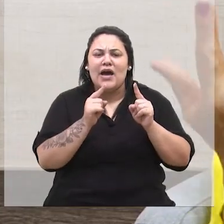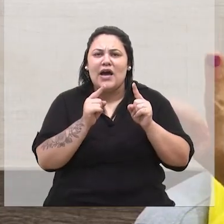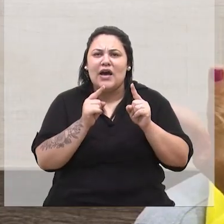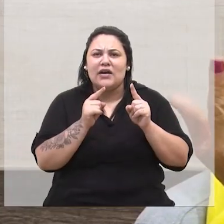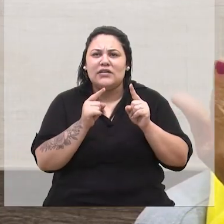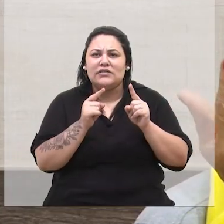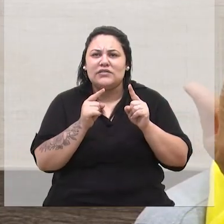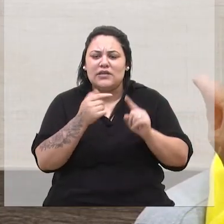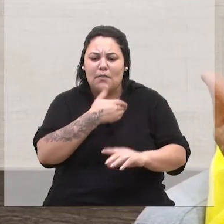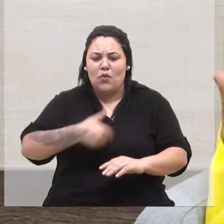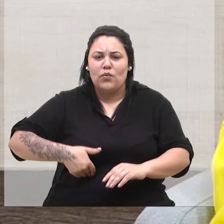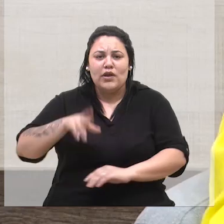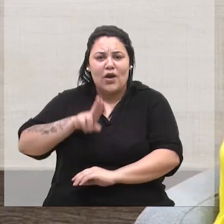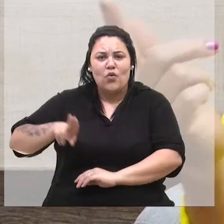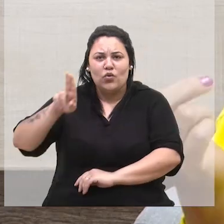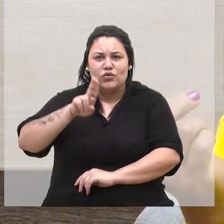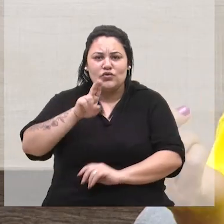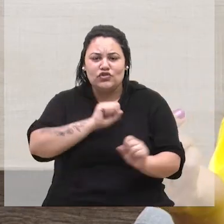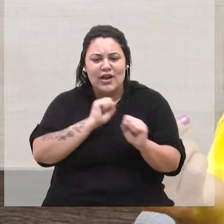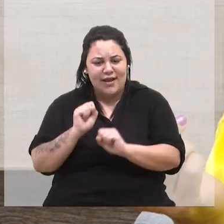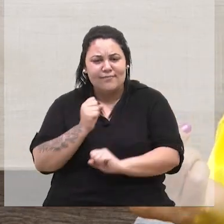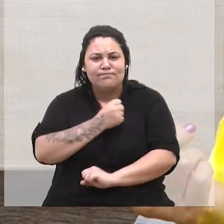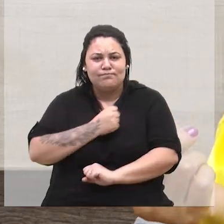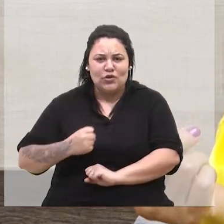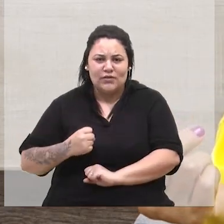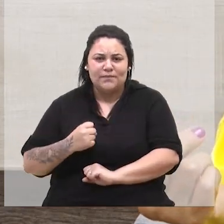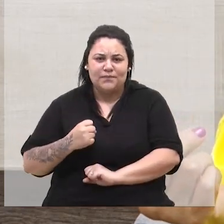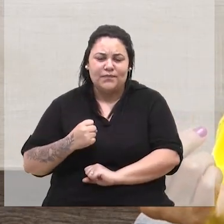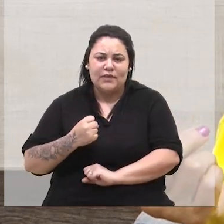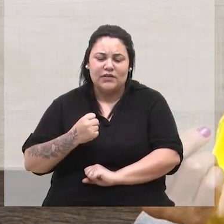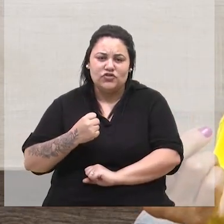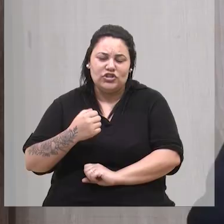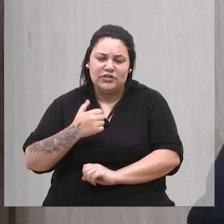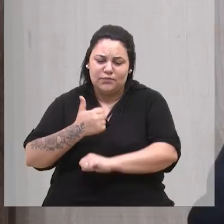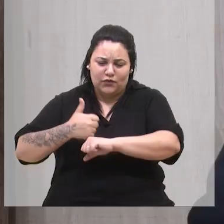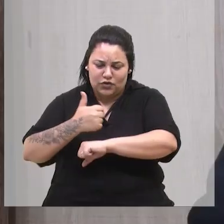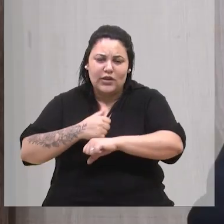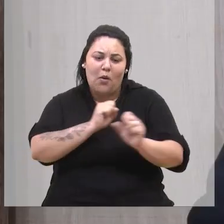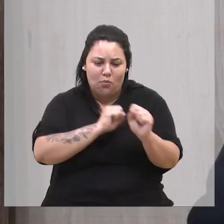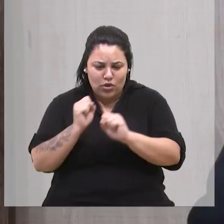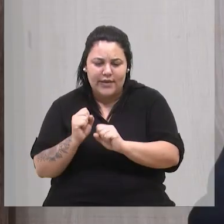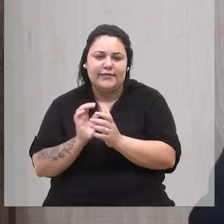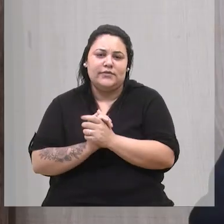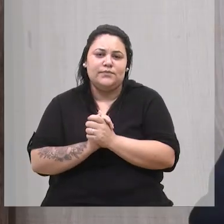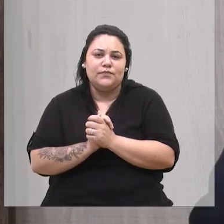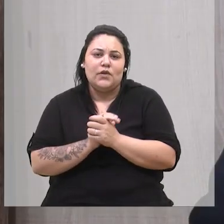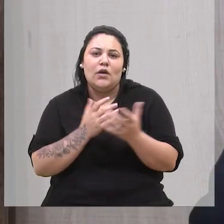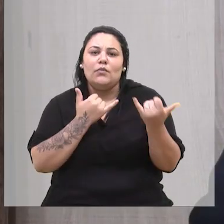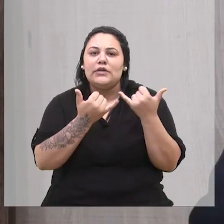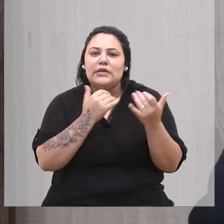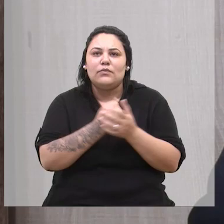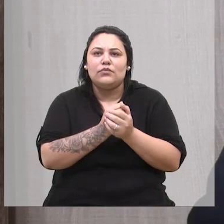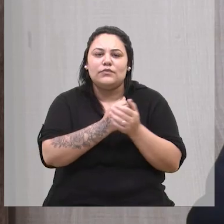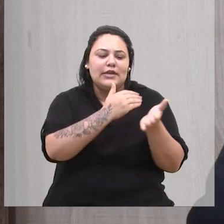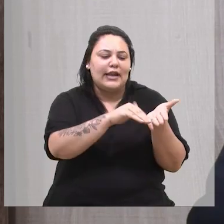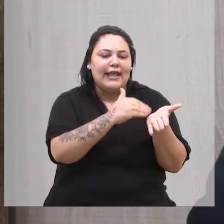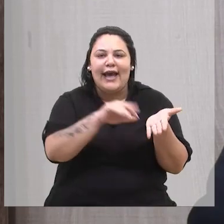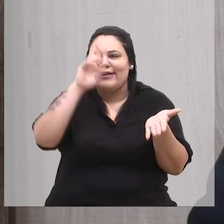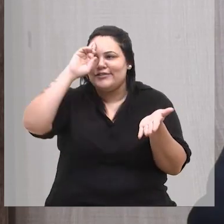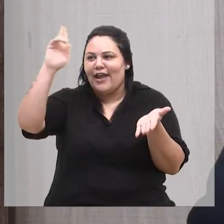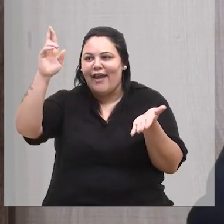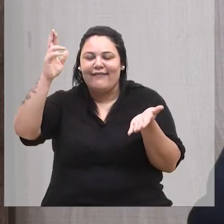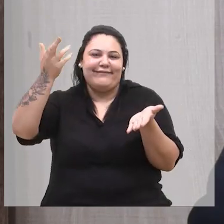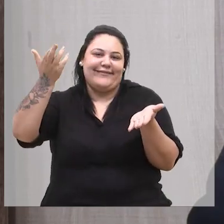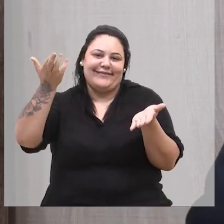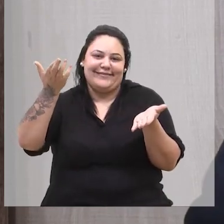se diferencia na função pública é a ocupação de cargos de poder. Sim, o secretário, o chefe, o